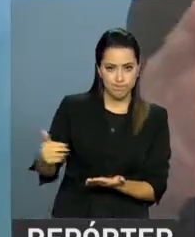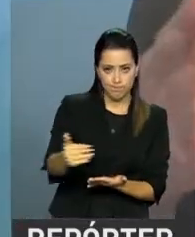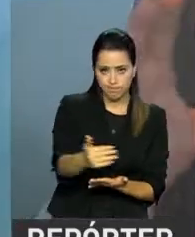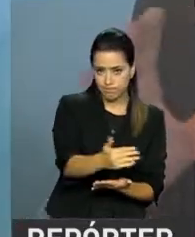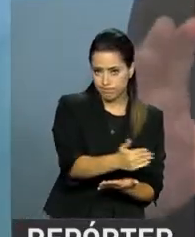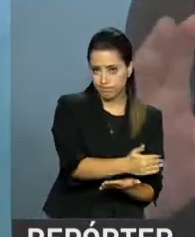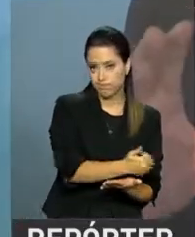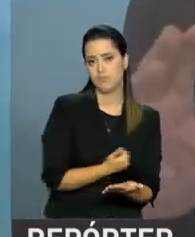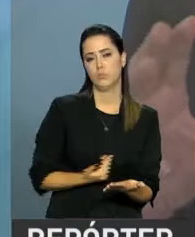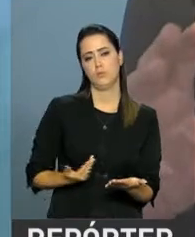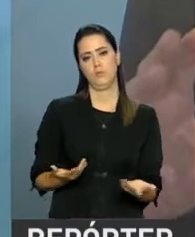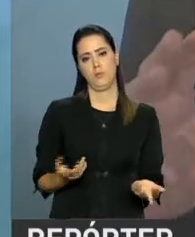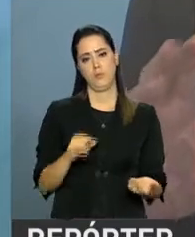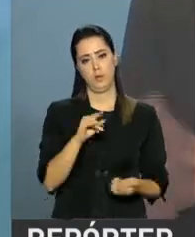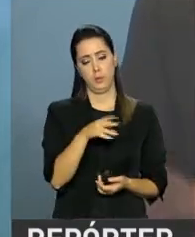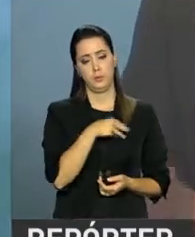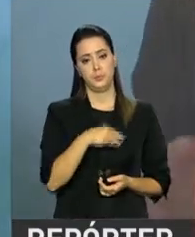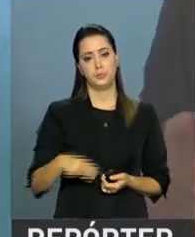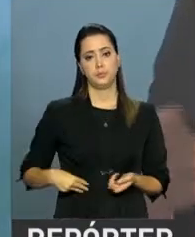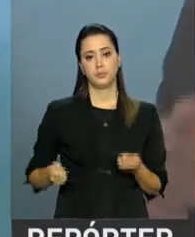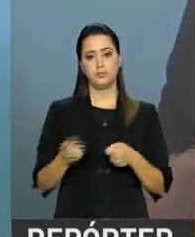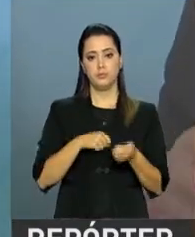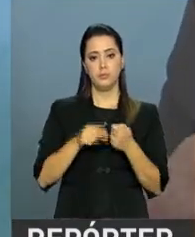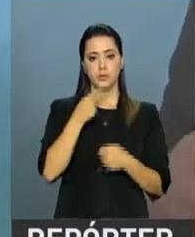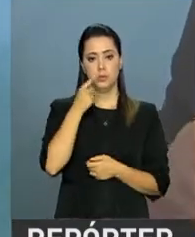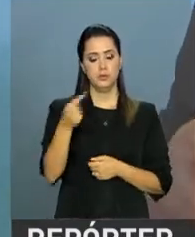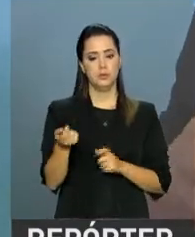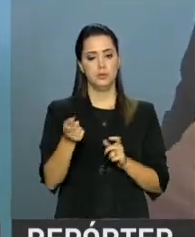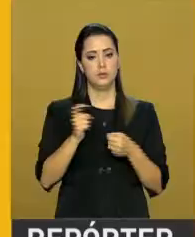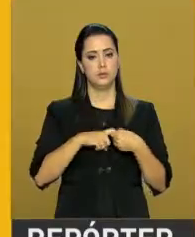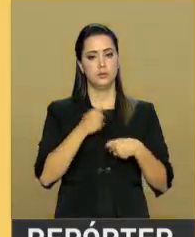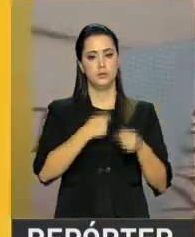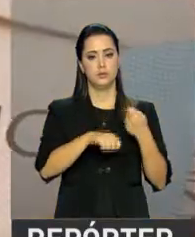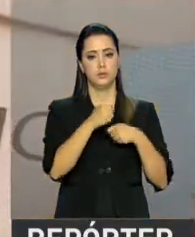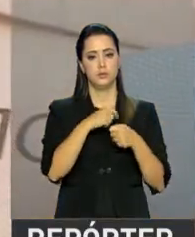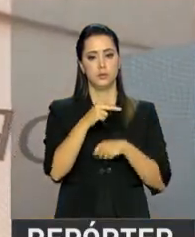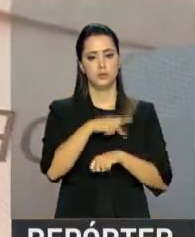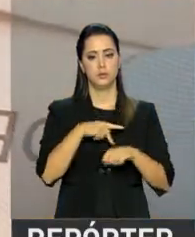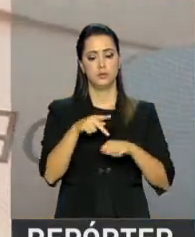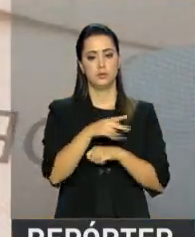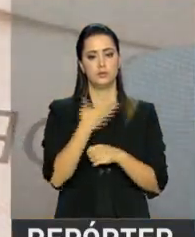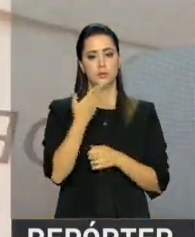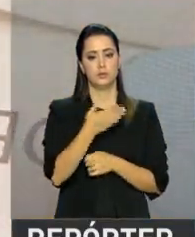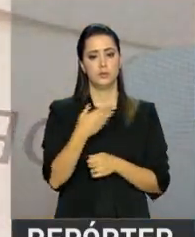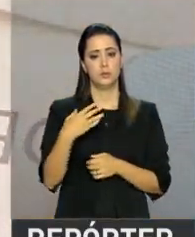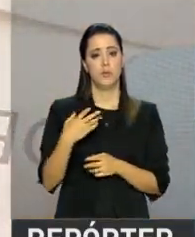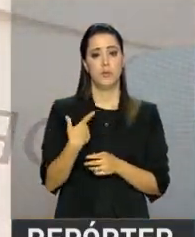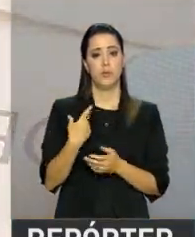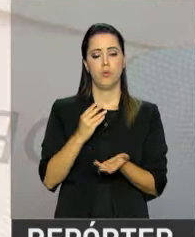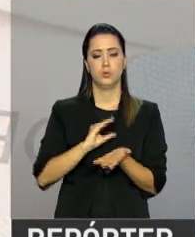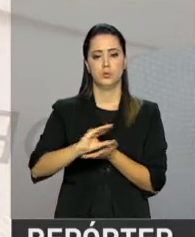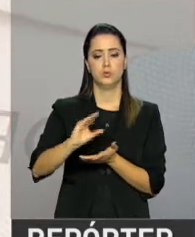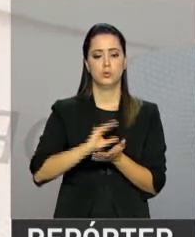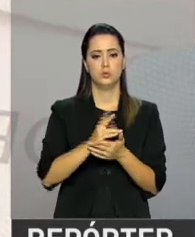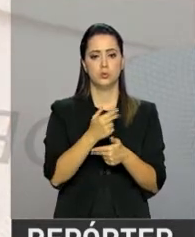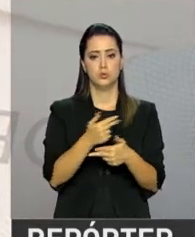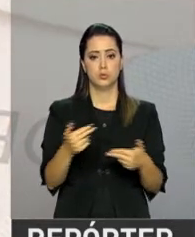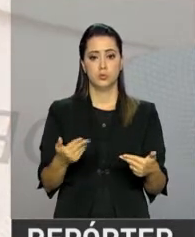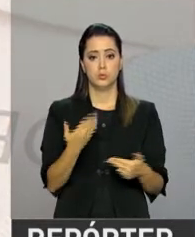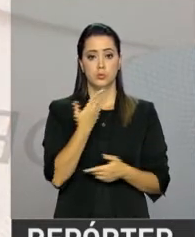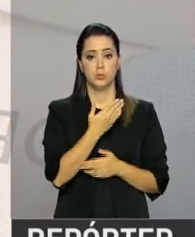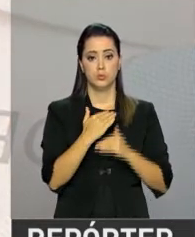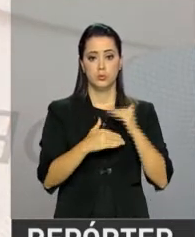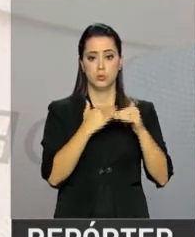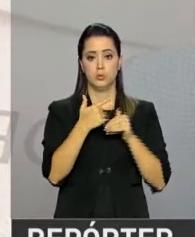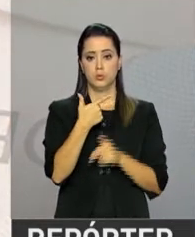foi na mesma linha e citou dados da recuperação econômica do país os investimentos em máquinas e equipamentos aumentaram